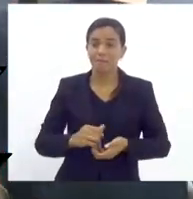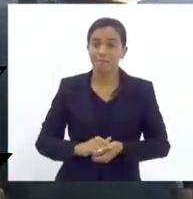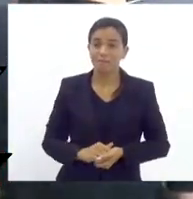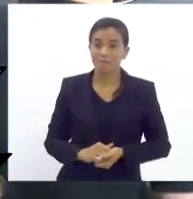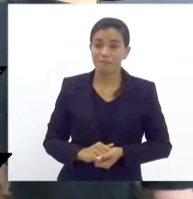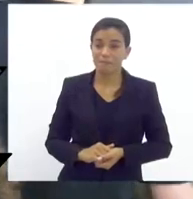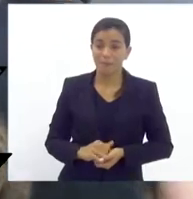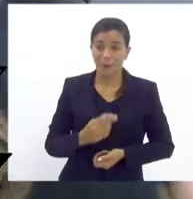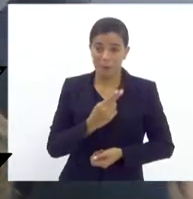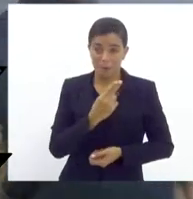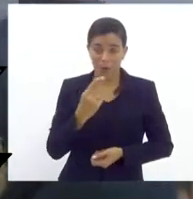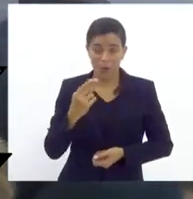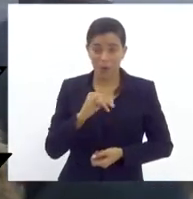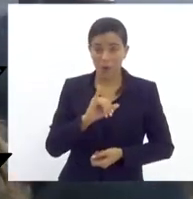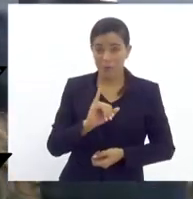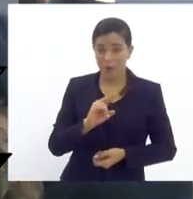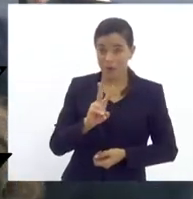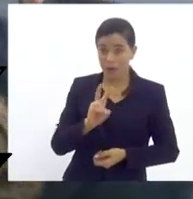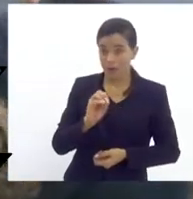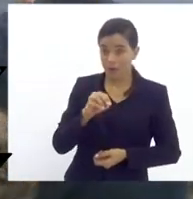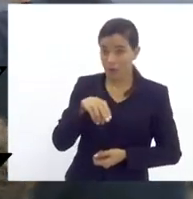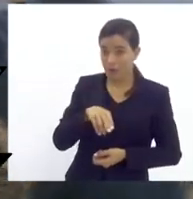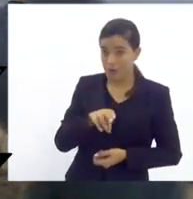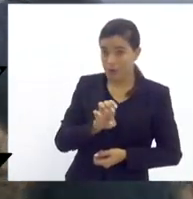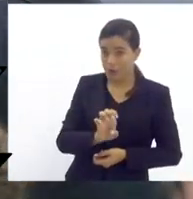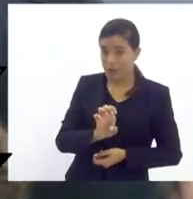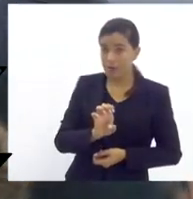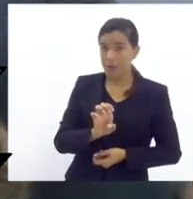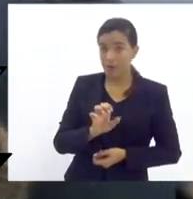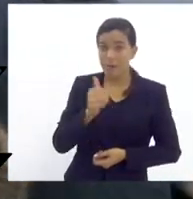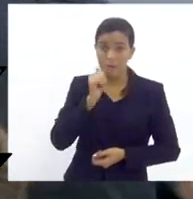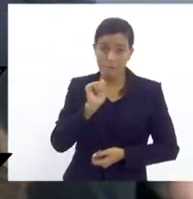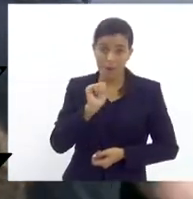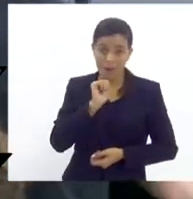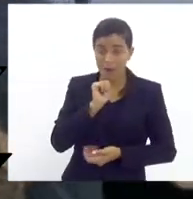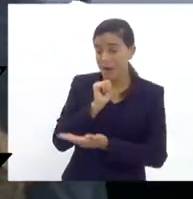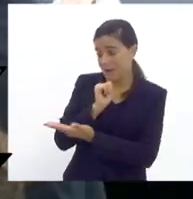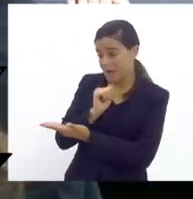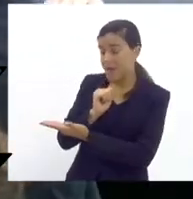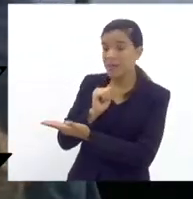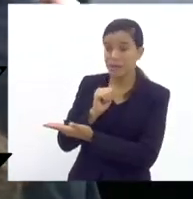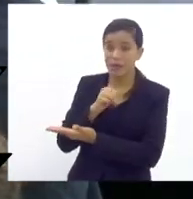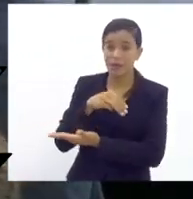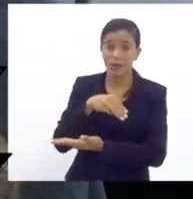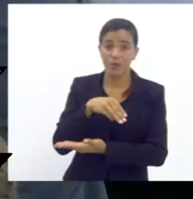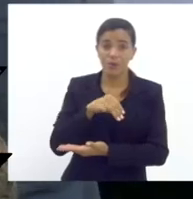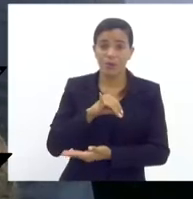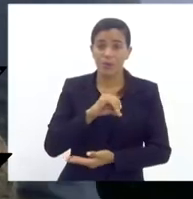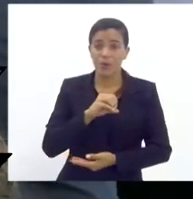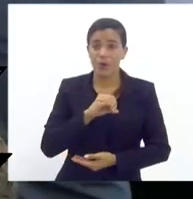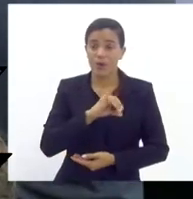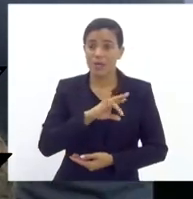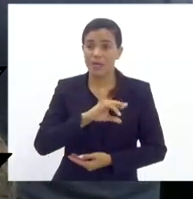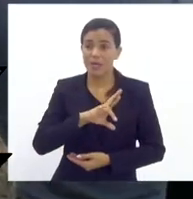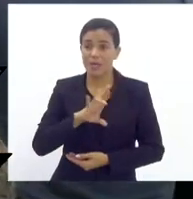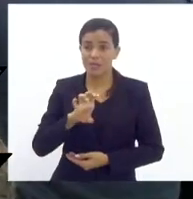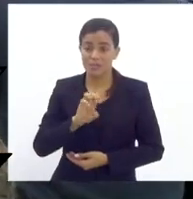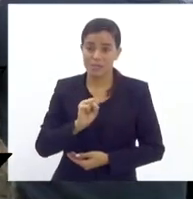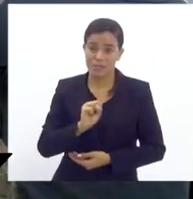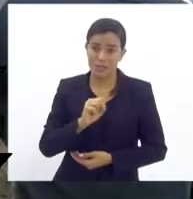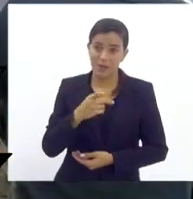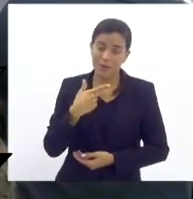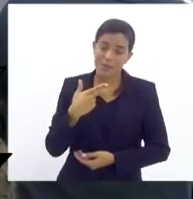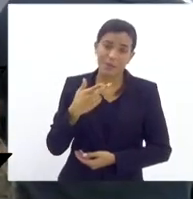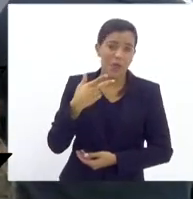meu nome é Ivone mais do menino mais do mundo Moises não costuma